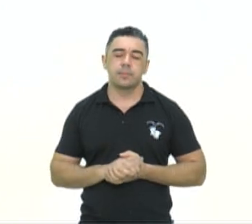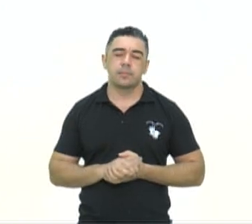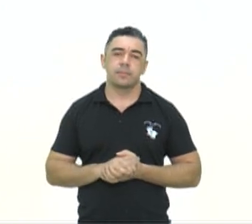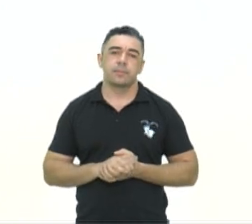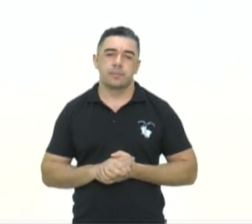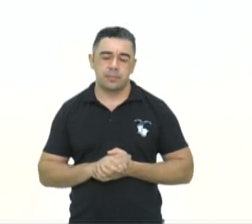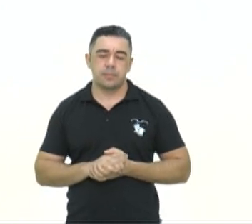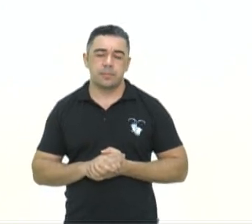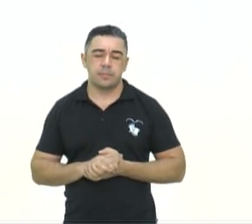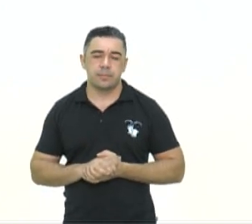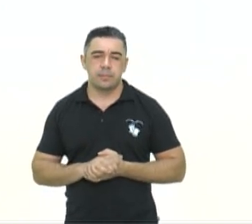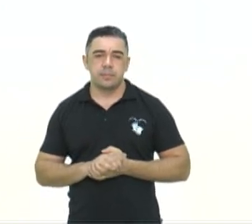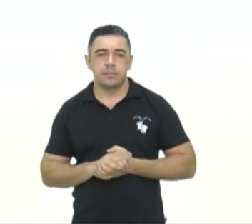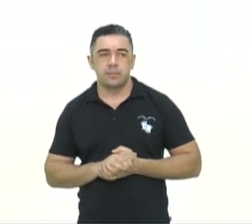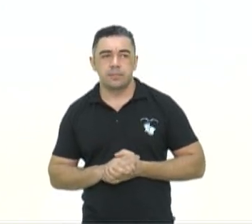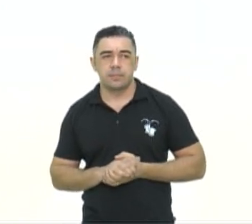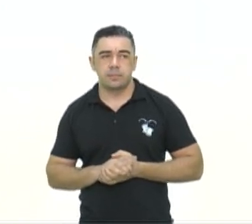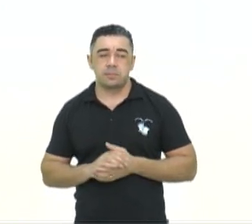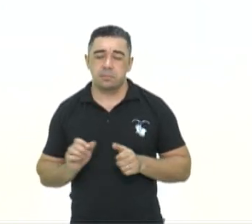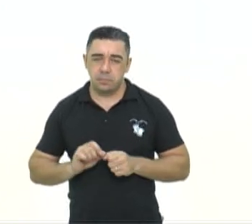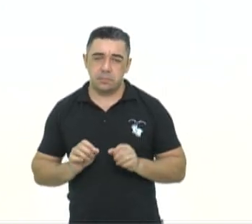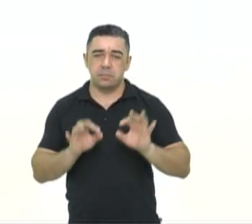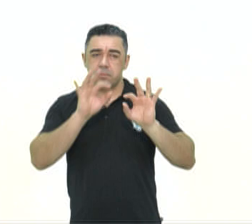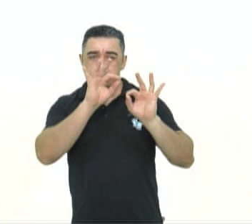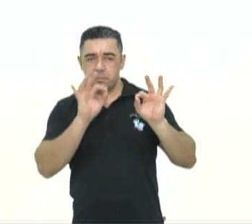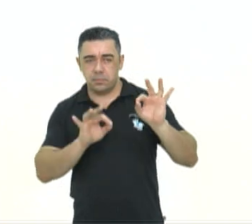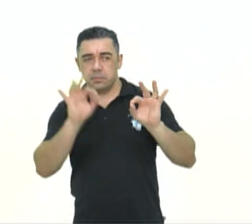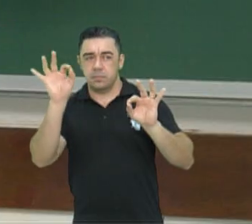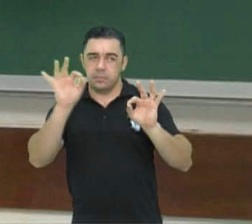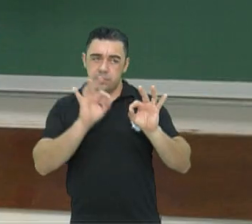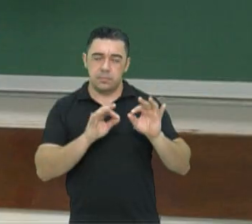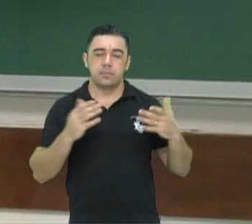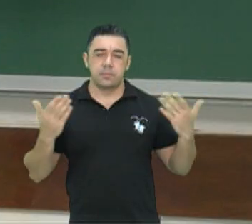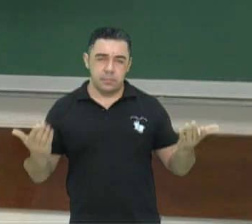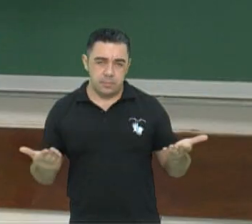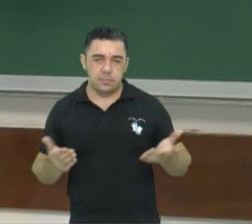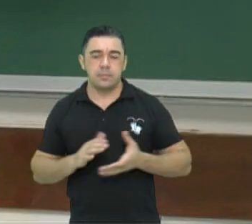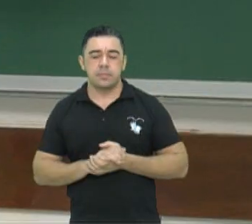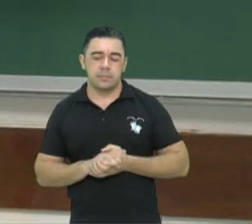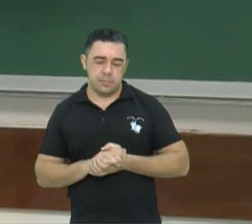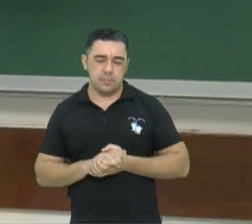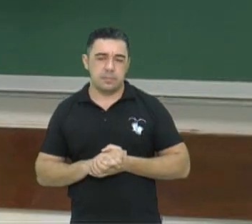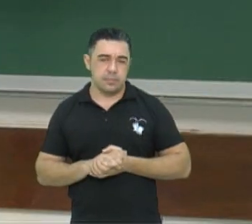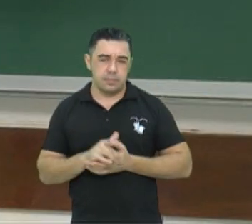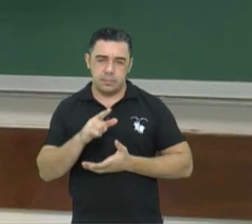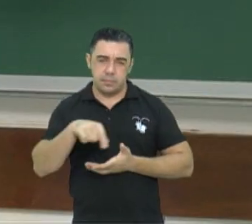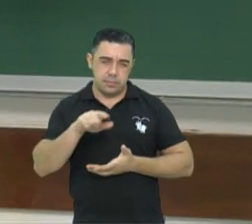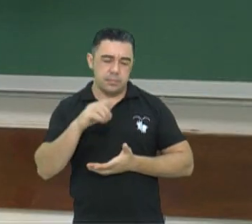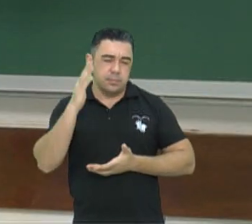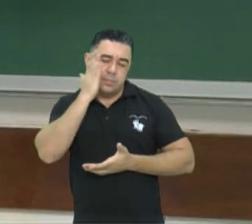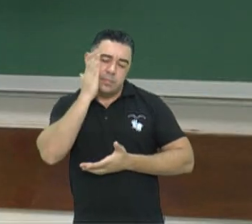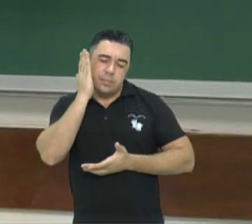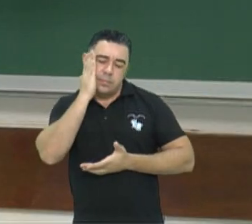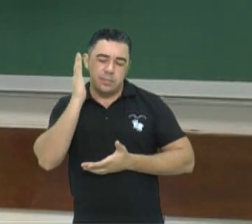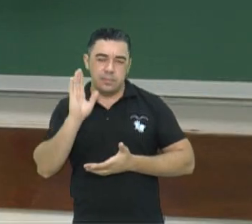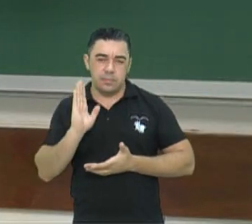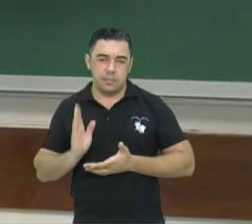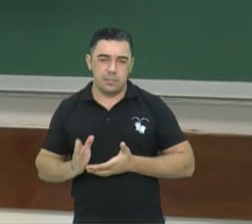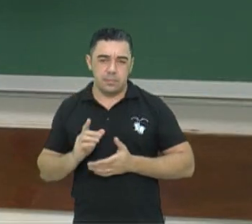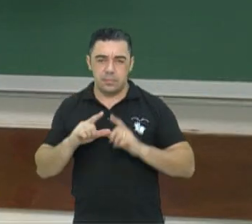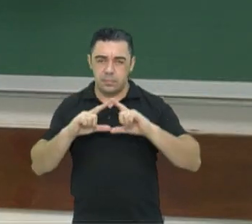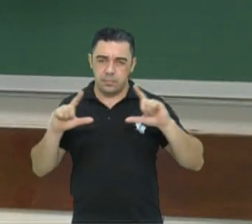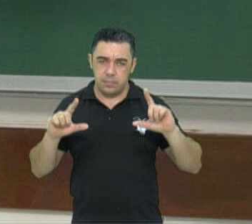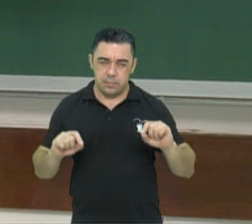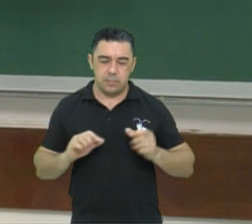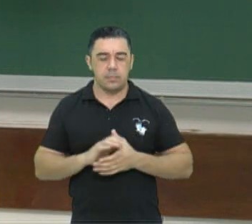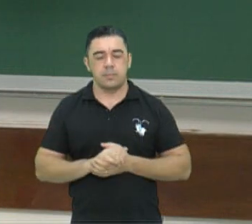que é a sombra do poste, certo? Então, aqui, chego naquela situação bem confortável de resolução.